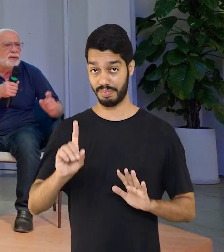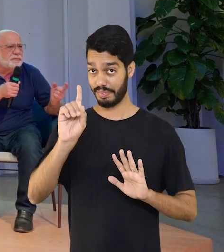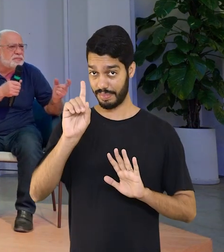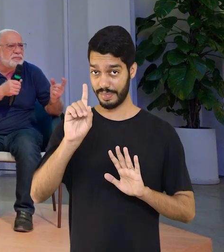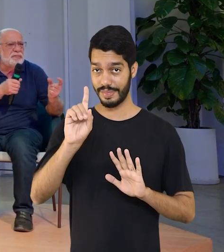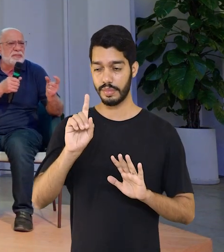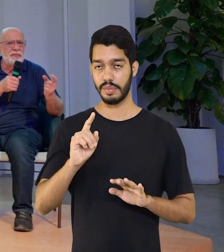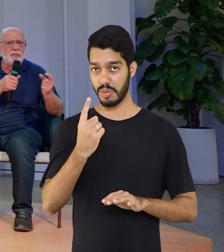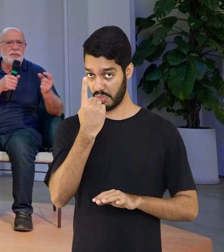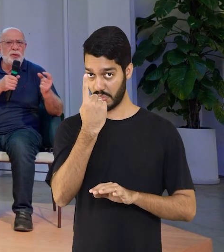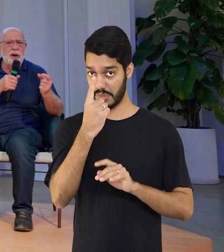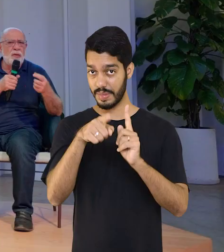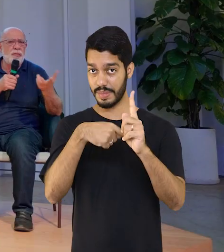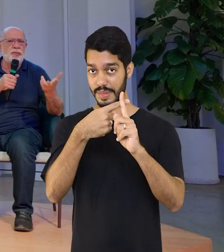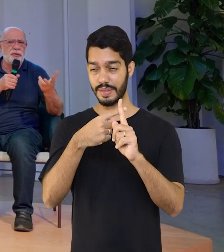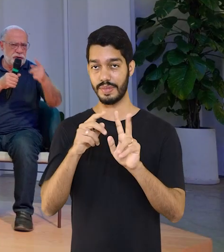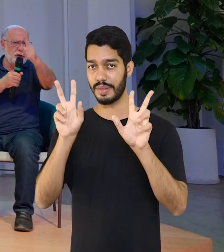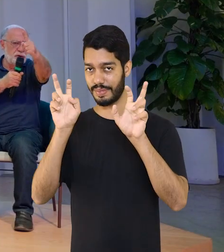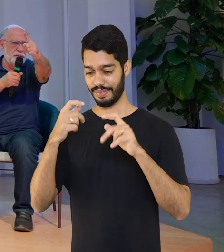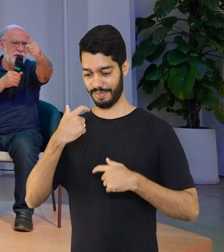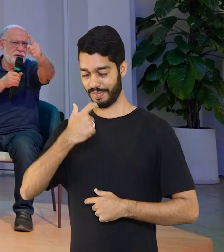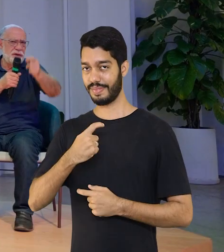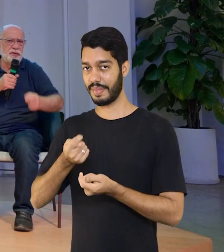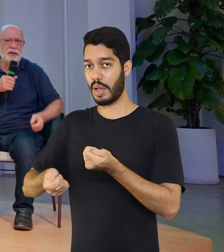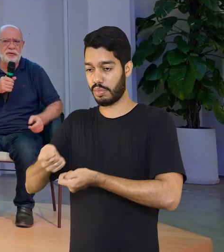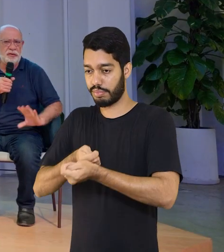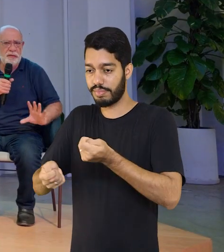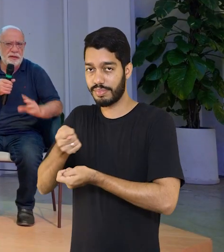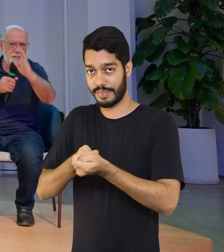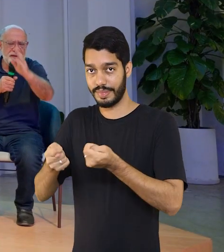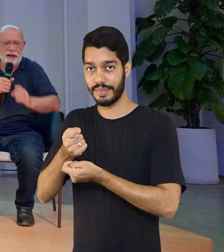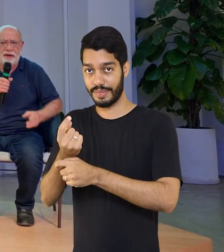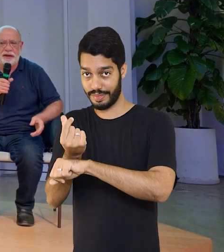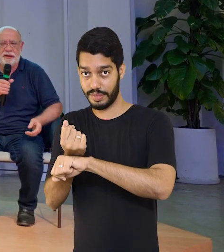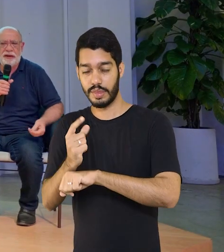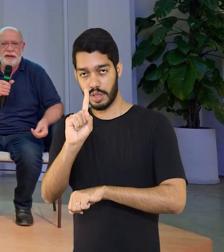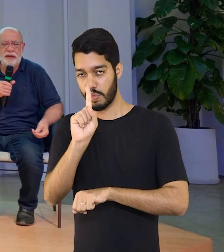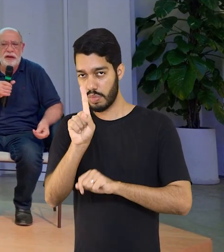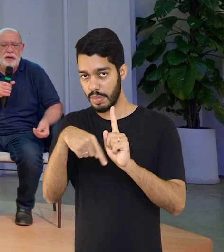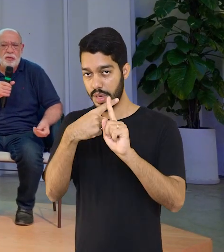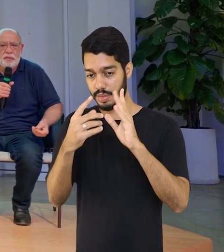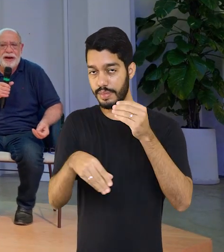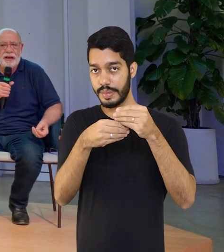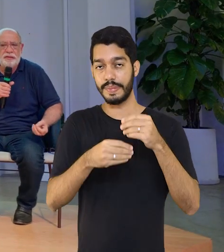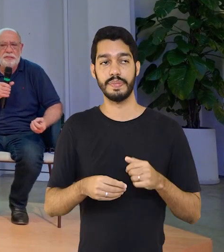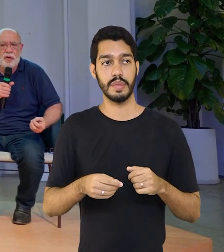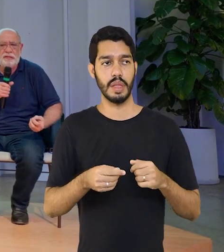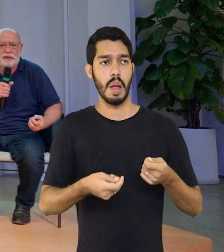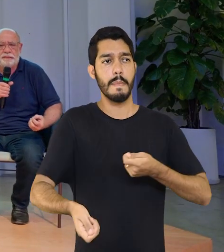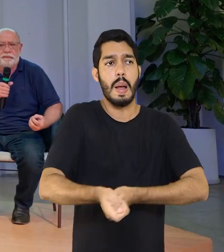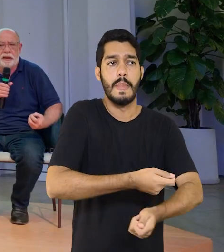Vou só colocar um pontozinho de economista, pergunta só para passar imediatamente. O mercado